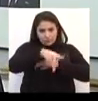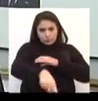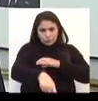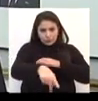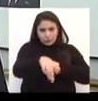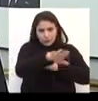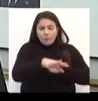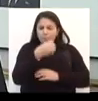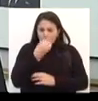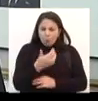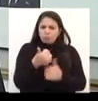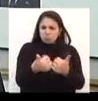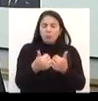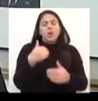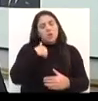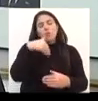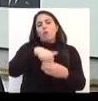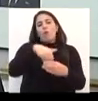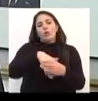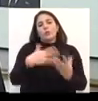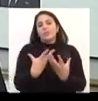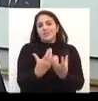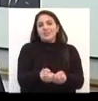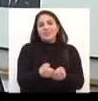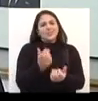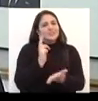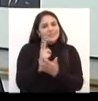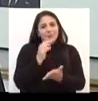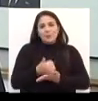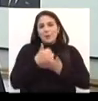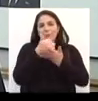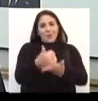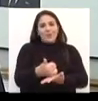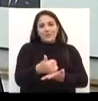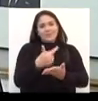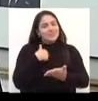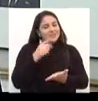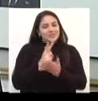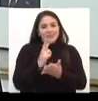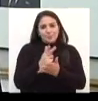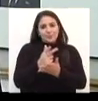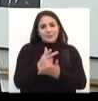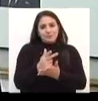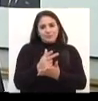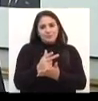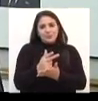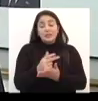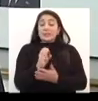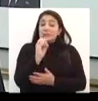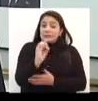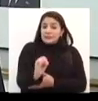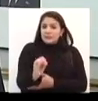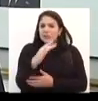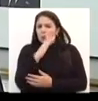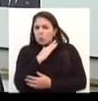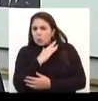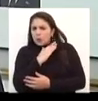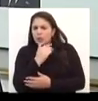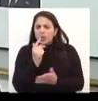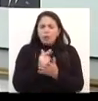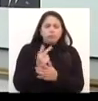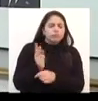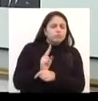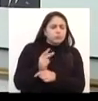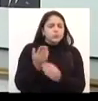bom para a população e o que for bom para a cidade, esse vereador sempre apoiou e sempre vai apoiar. E o que não for, eu